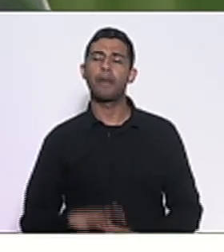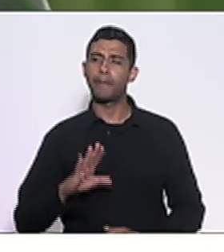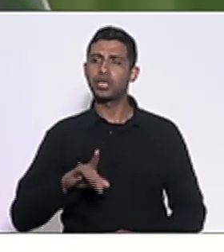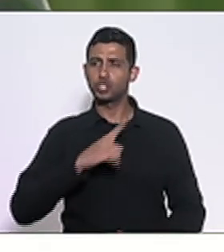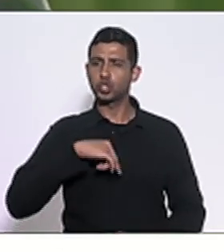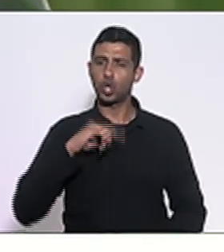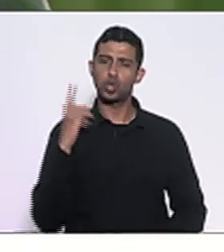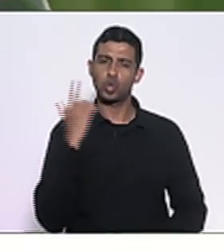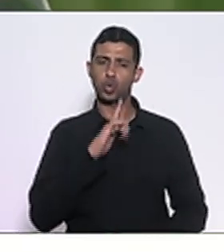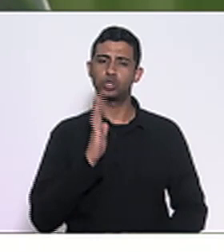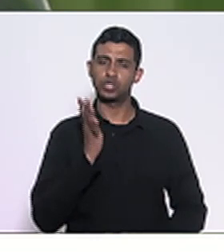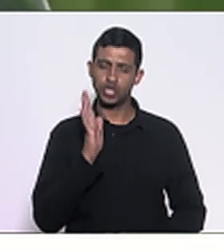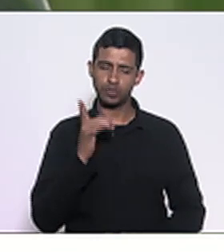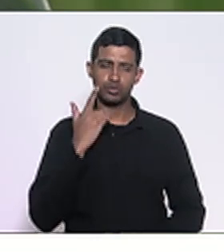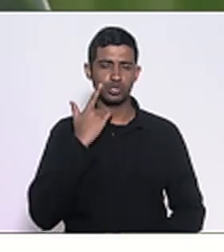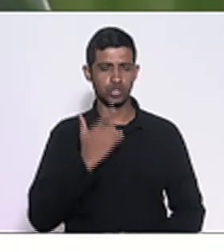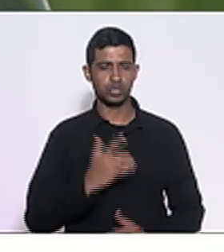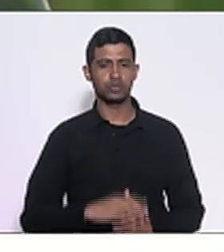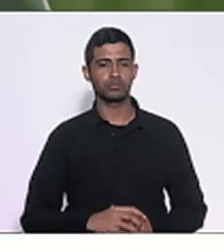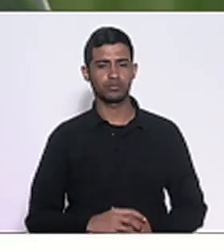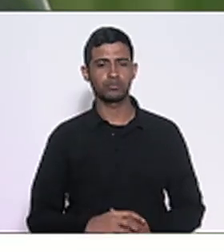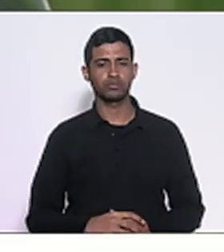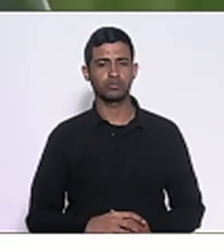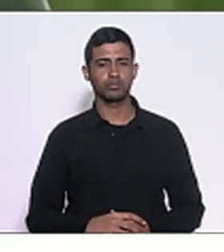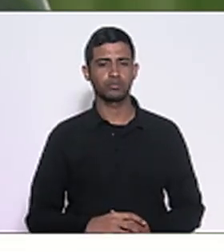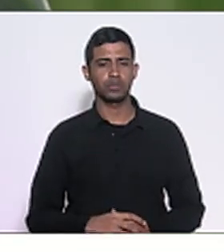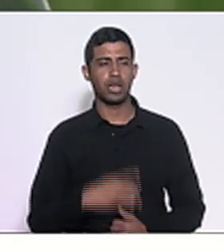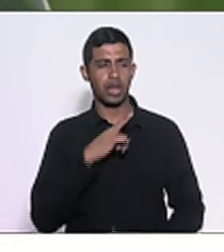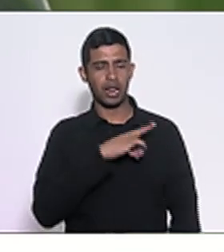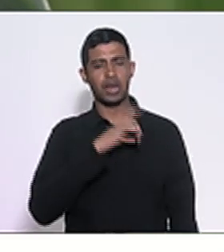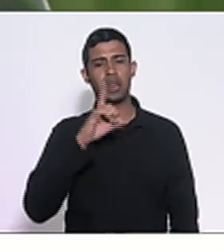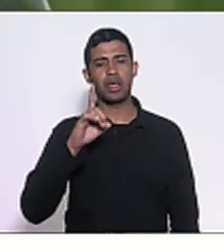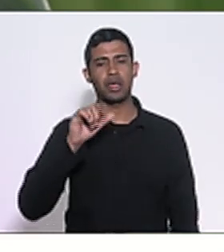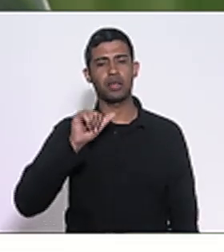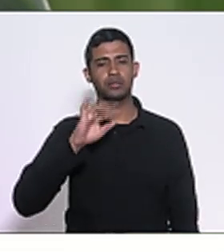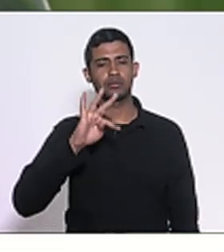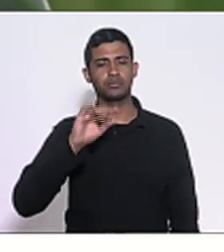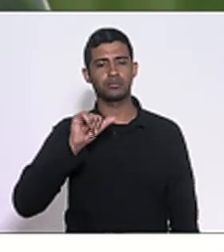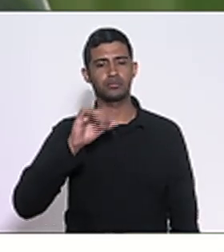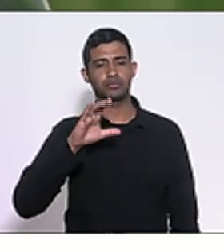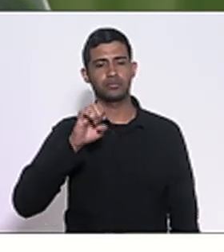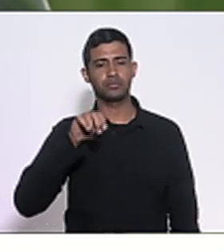conseguimos suplementação, por exemplo, essa questão do data center foi uma autorização